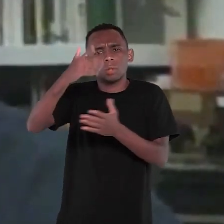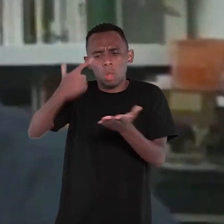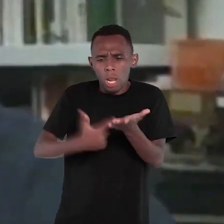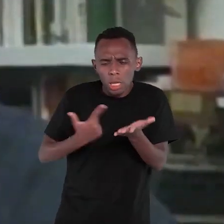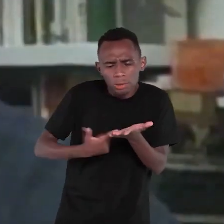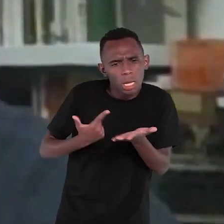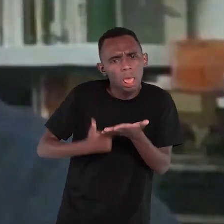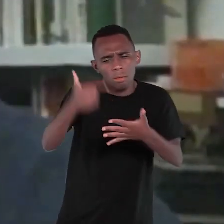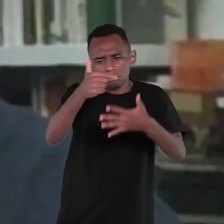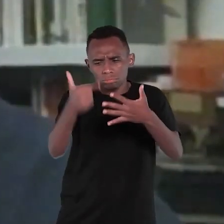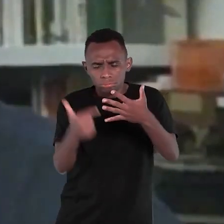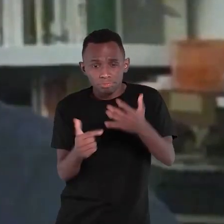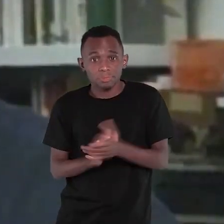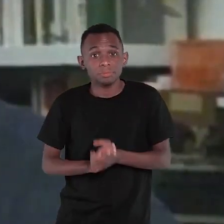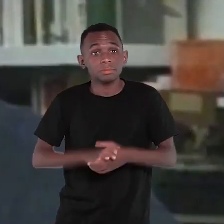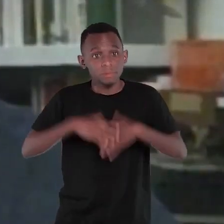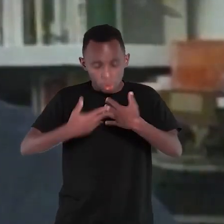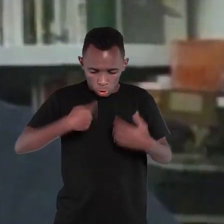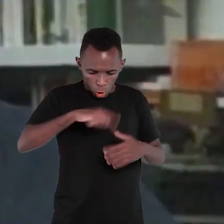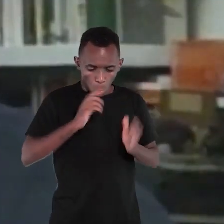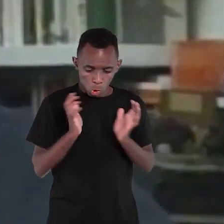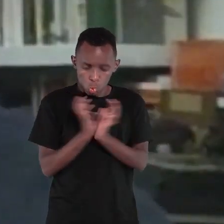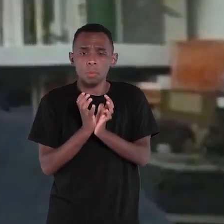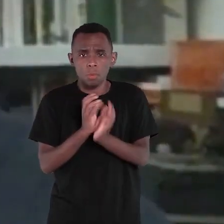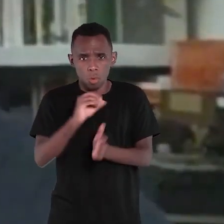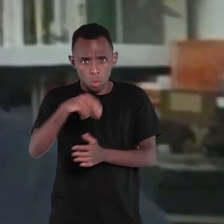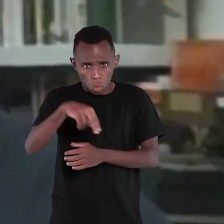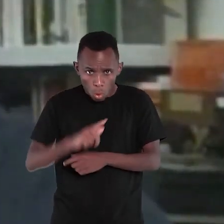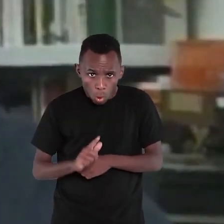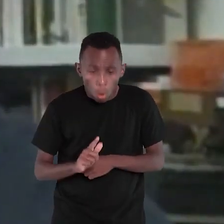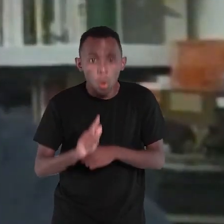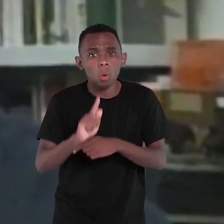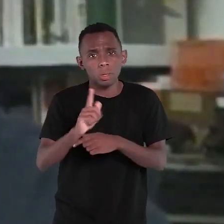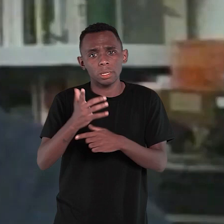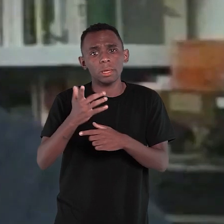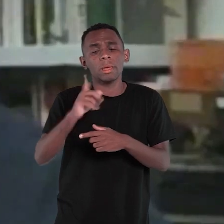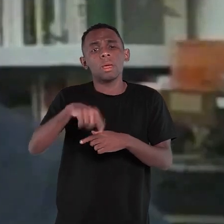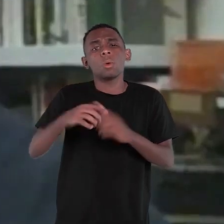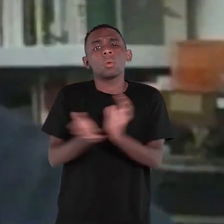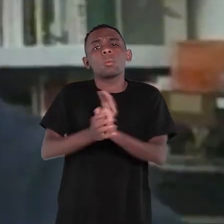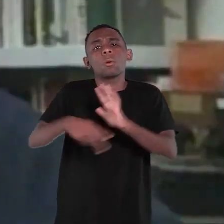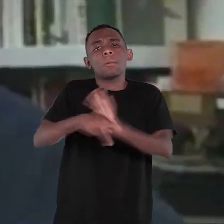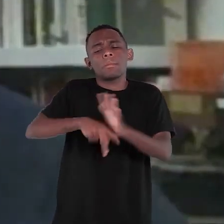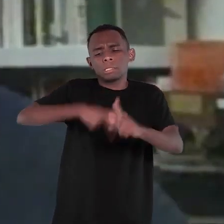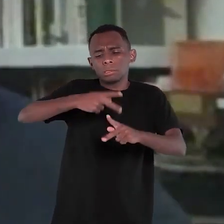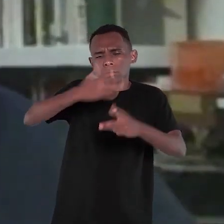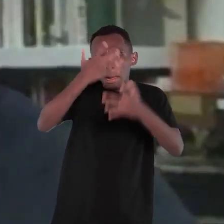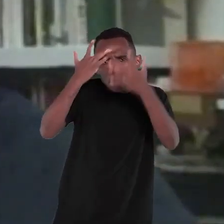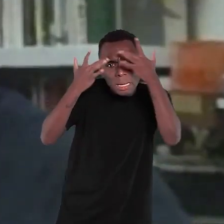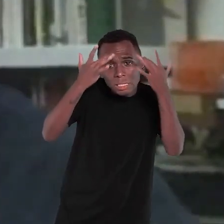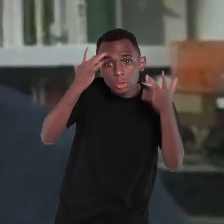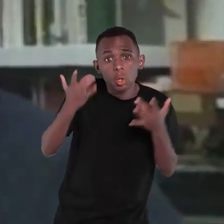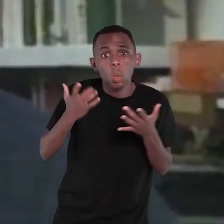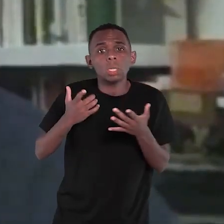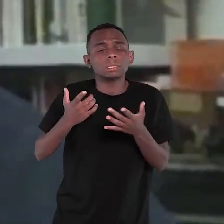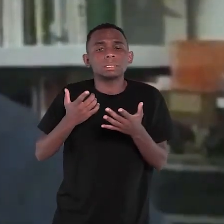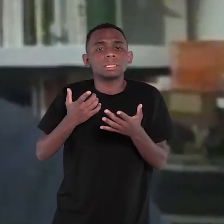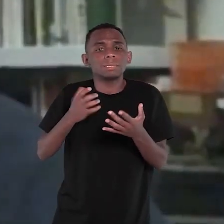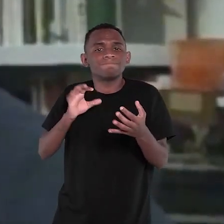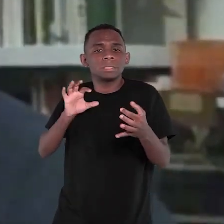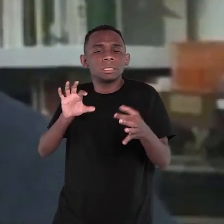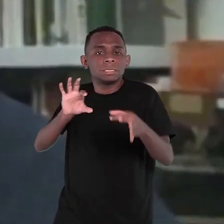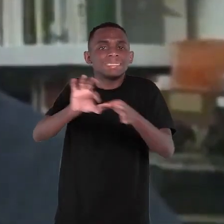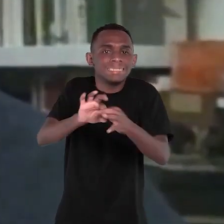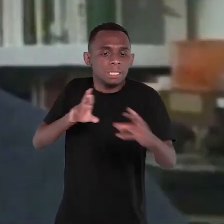né? Como ONG, quer dizer, é um grupo de pessoas, né, que são